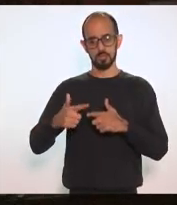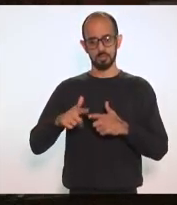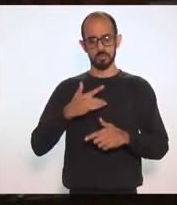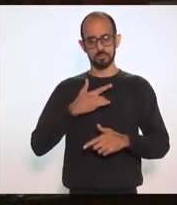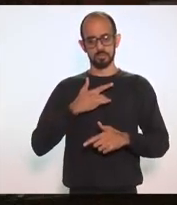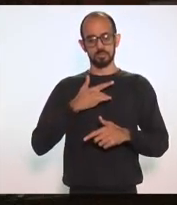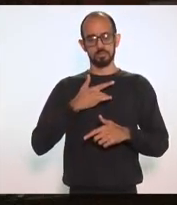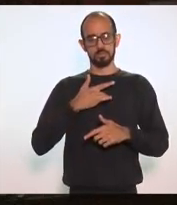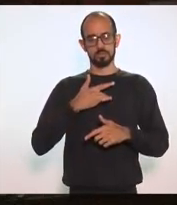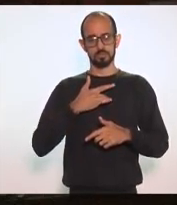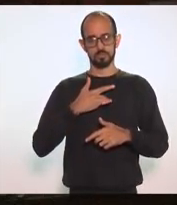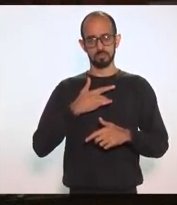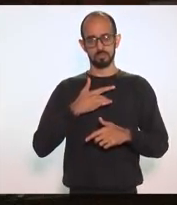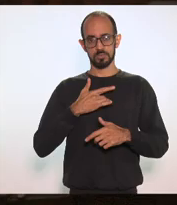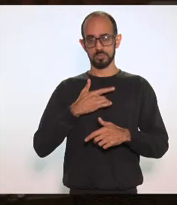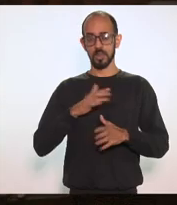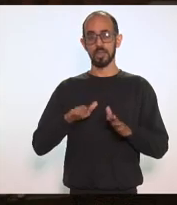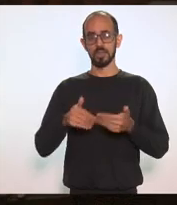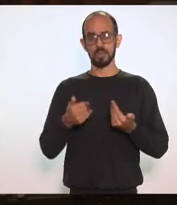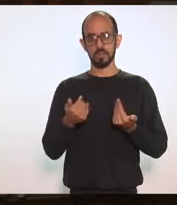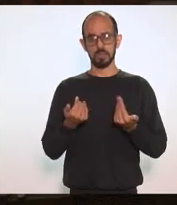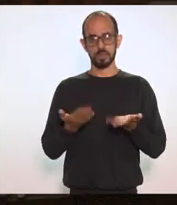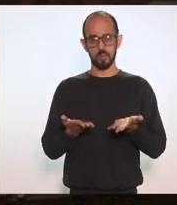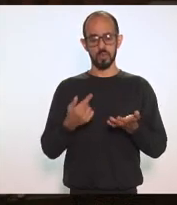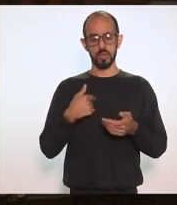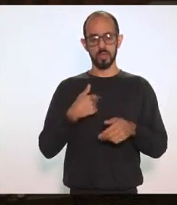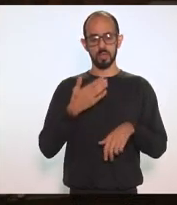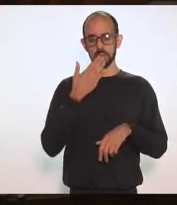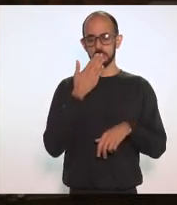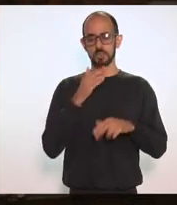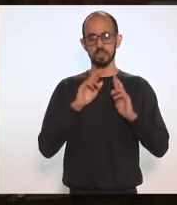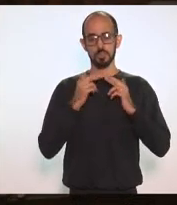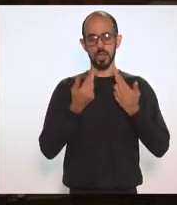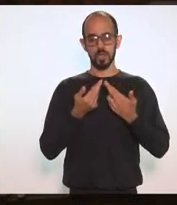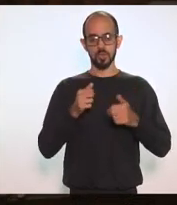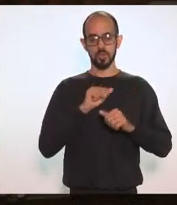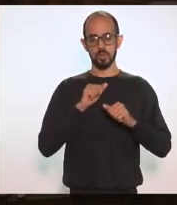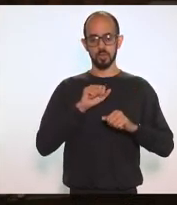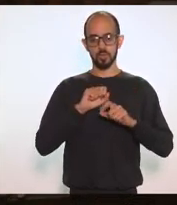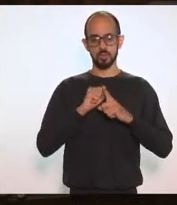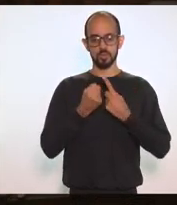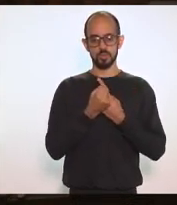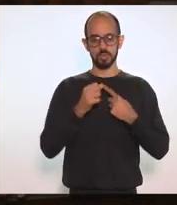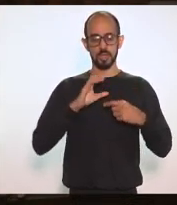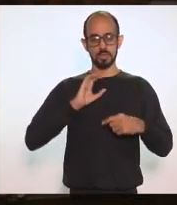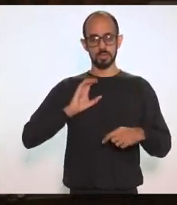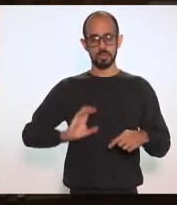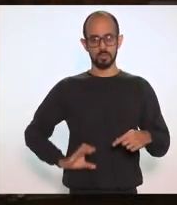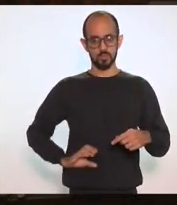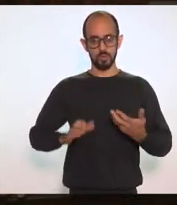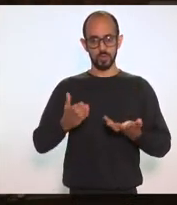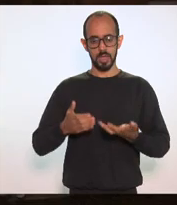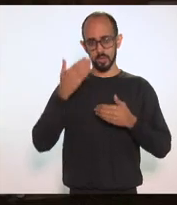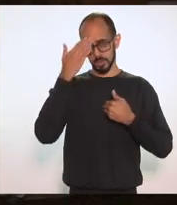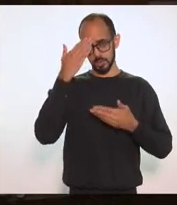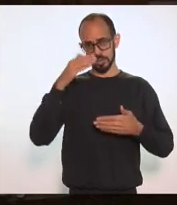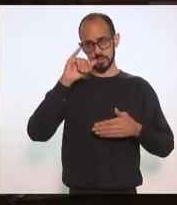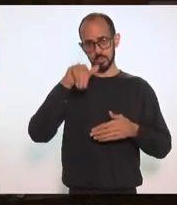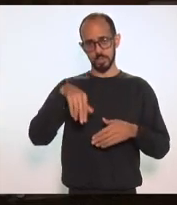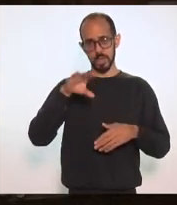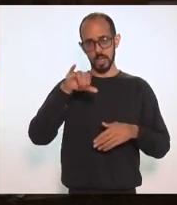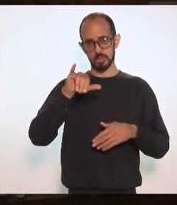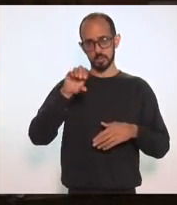Deputado. Puxei uma reunião com a sociedade civil. Quero aqui agradecer ao Inácio Queiroz, do grupo Pela